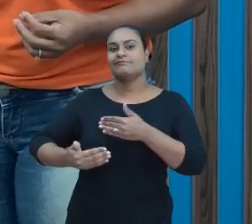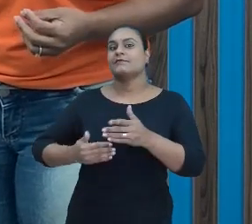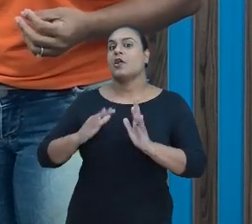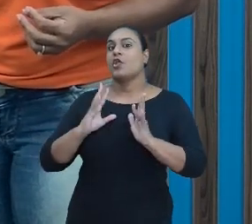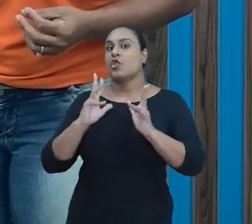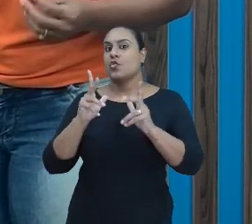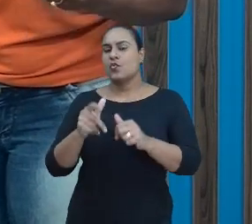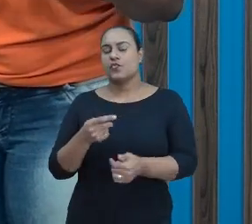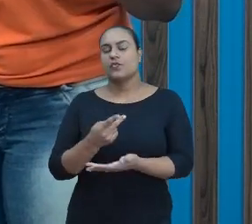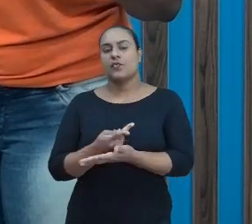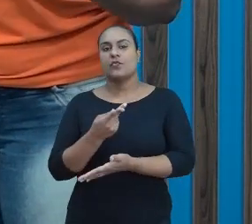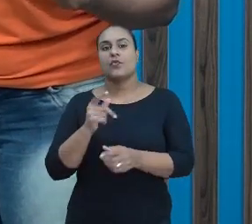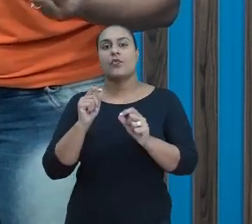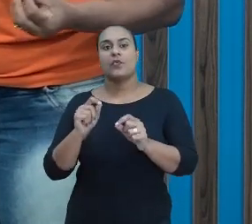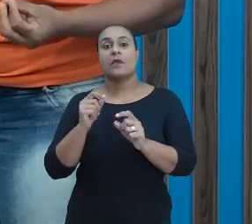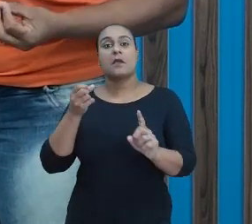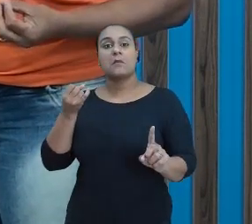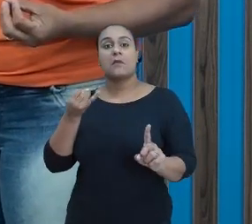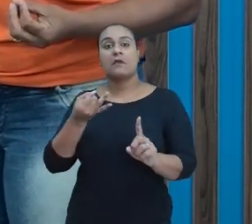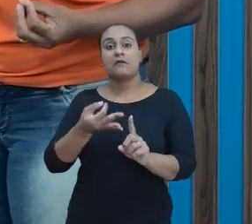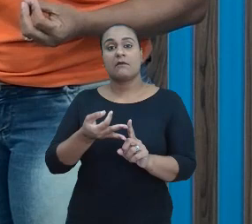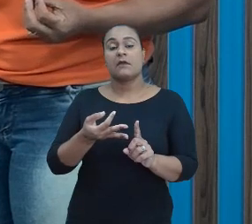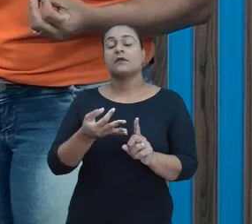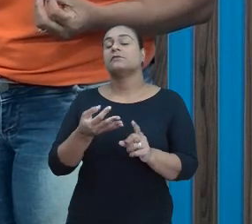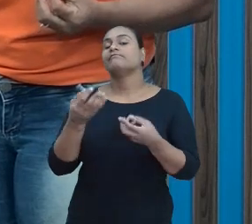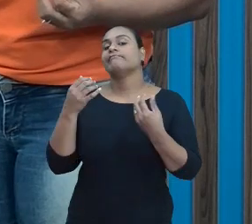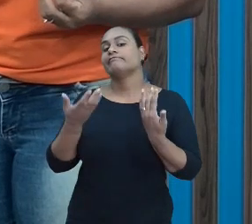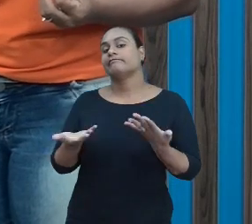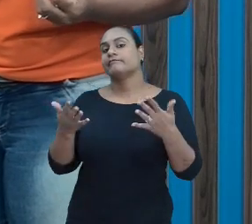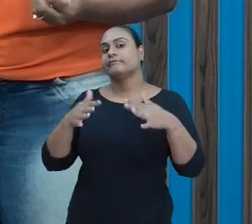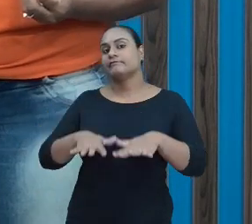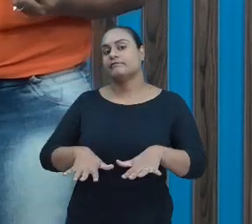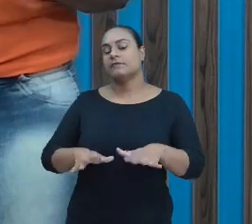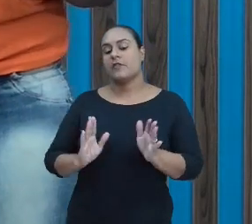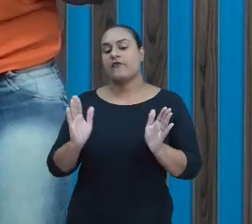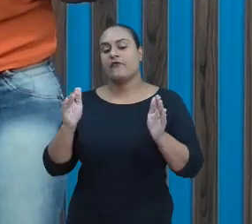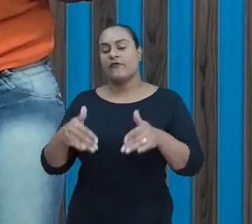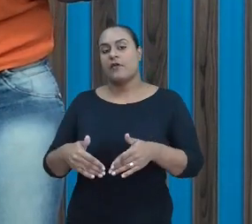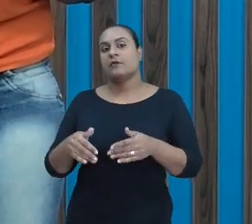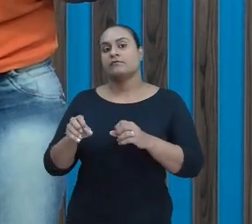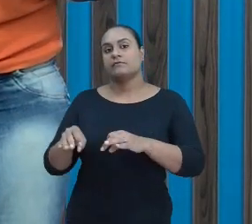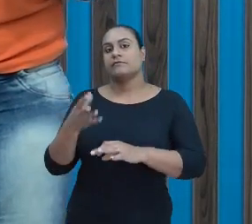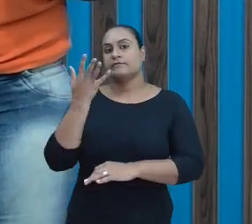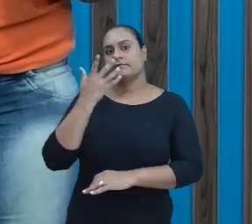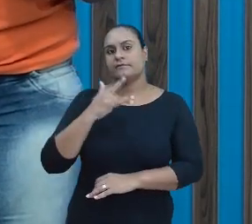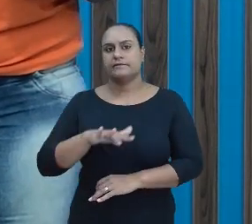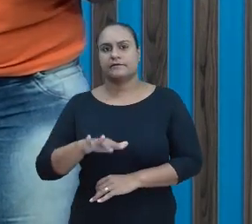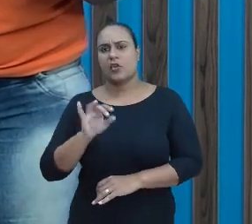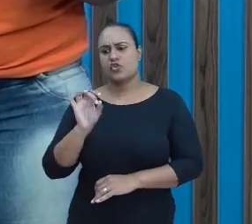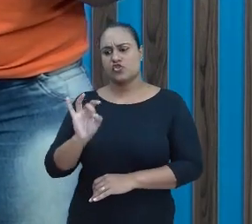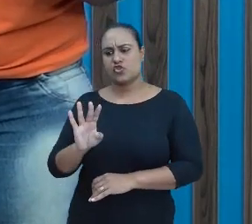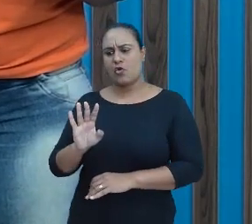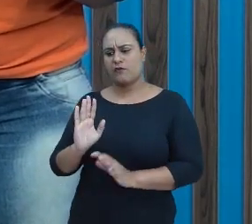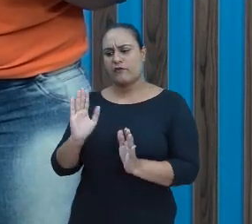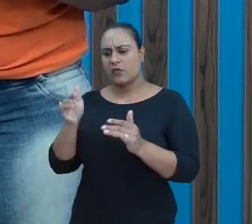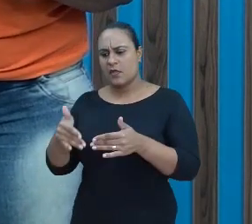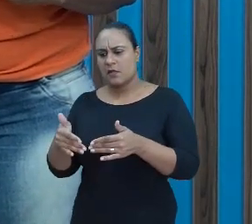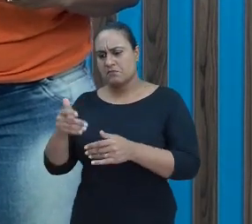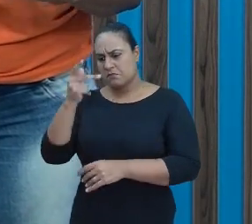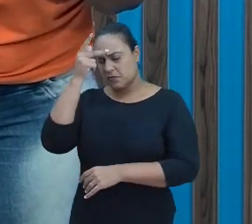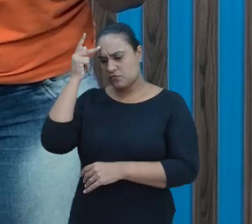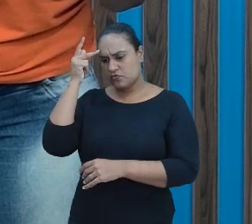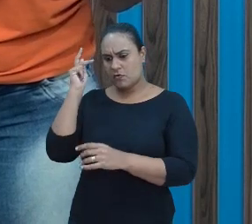vem acontecendo, que são os benefícios da inclusão na educação infantil, não só para aquele estudante que tem uma deficiência, mas